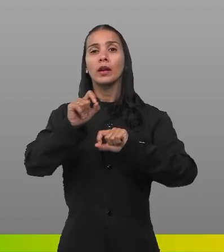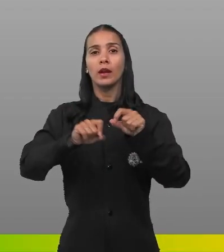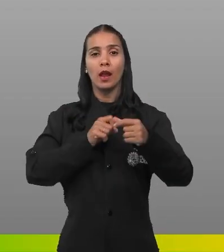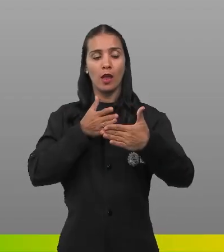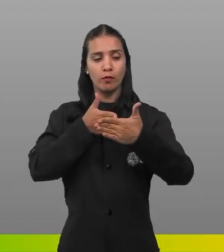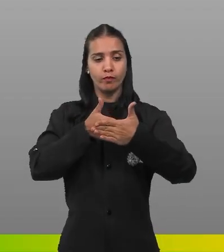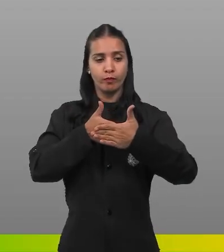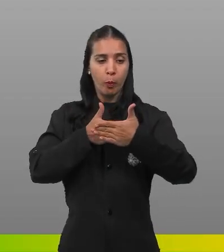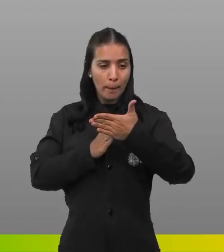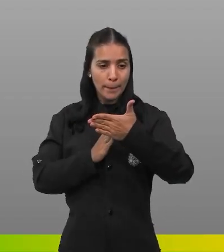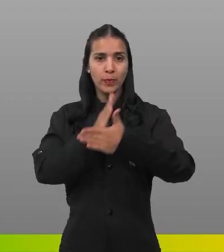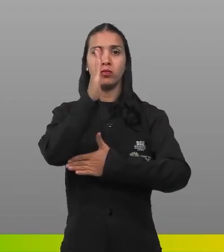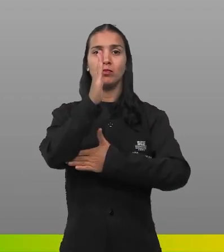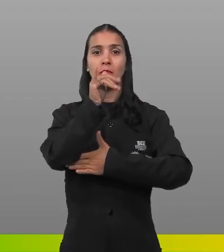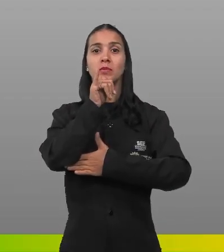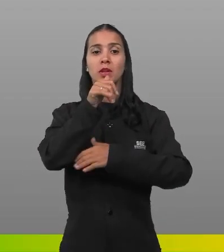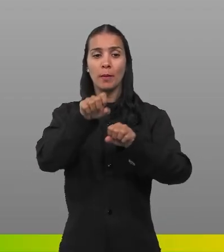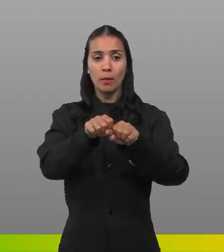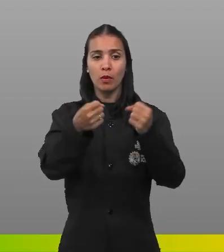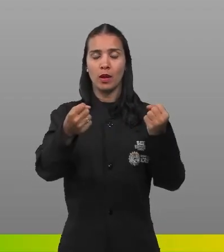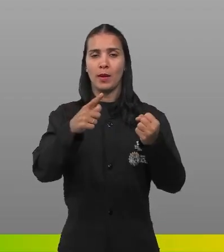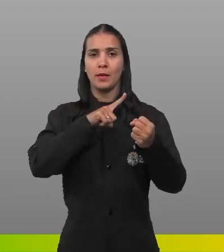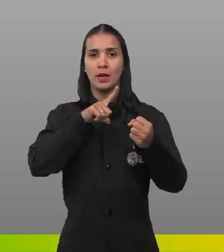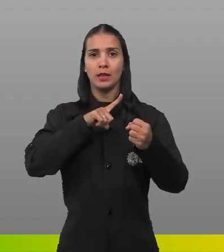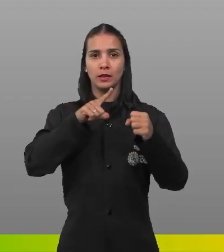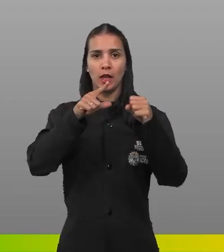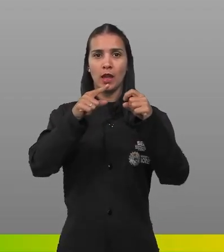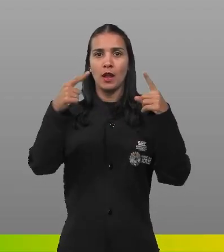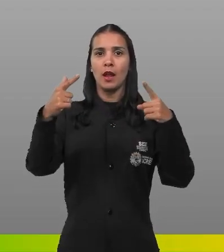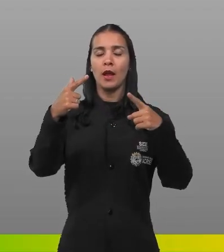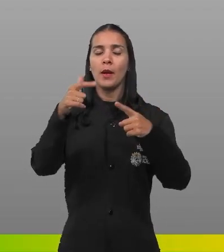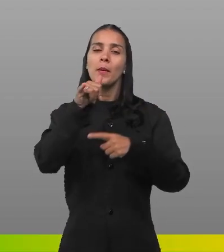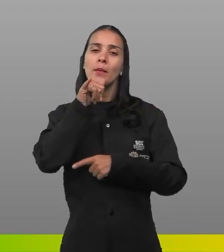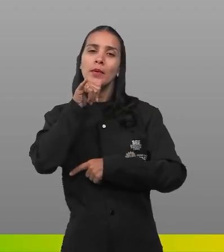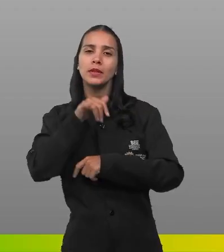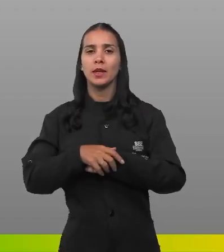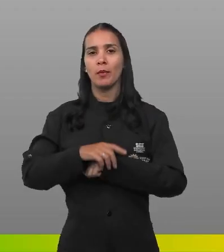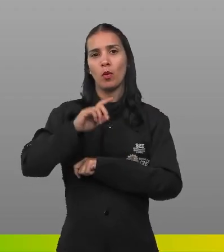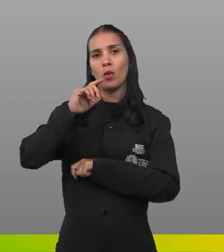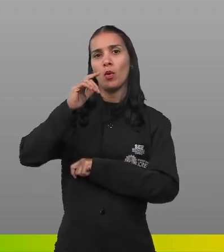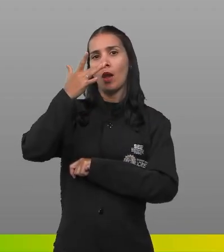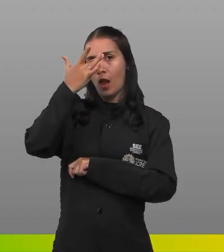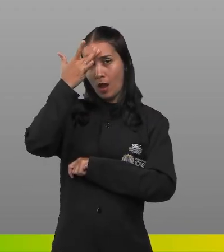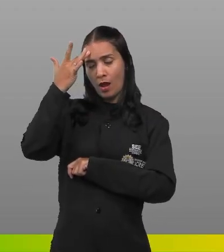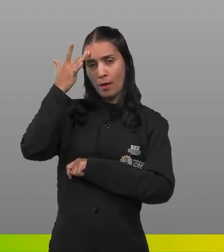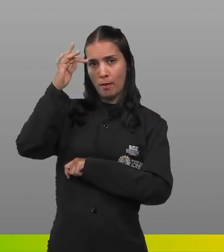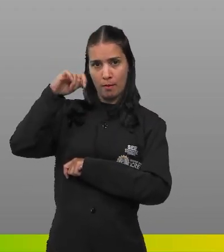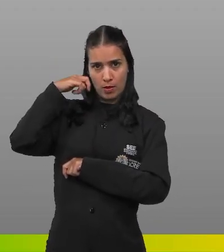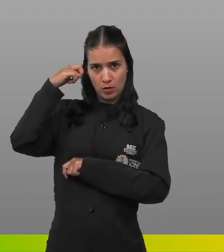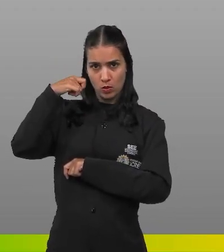essa questão de os atores ficarem